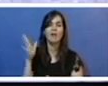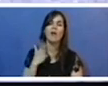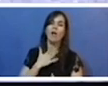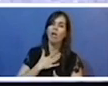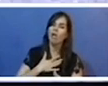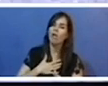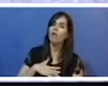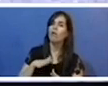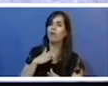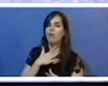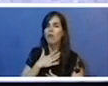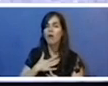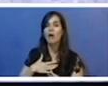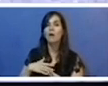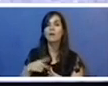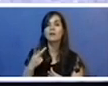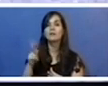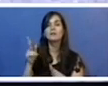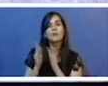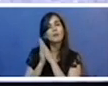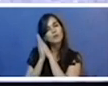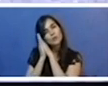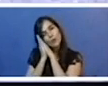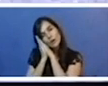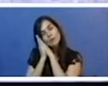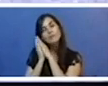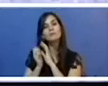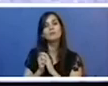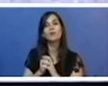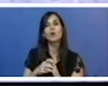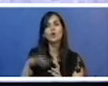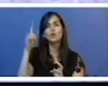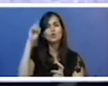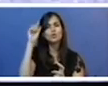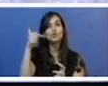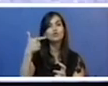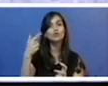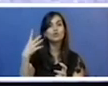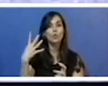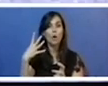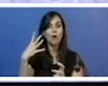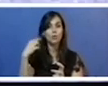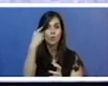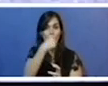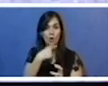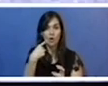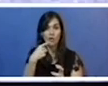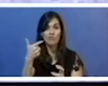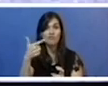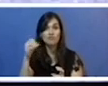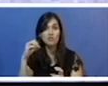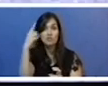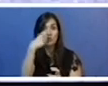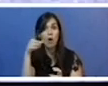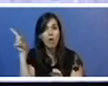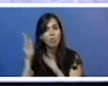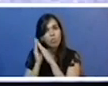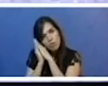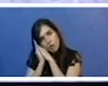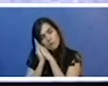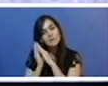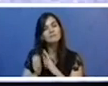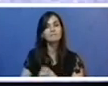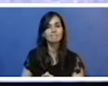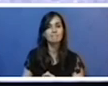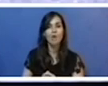lento e passa grande parte do dia dormindo. Num dia de 24 horas, cerca de 20 horas ele fica dormindo.